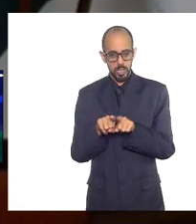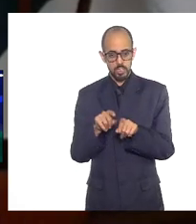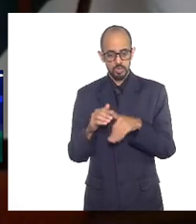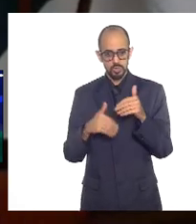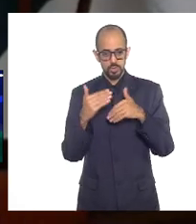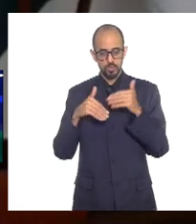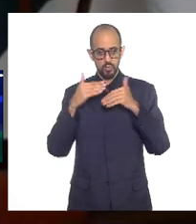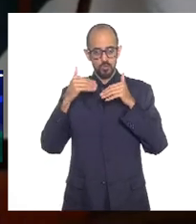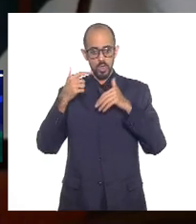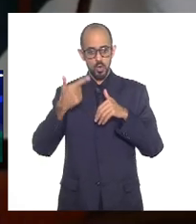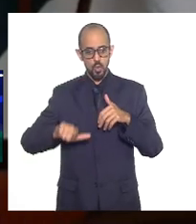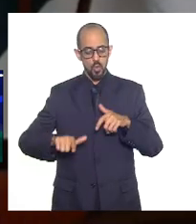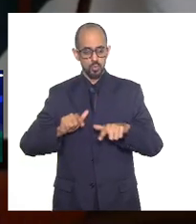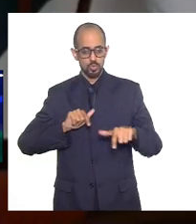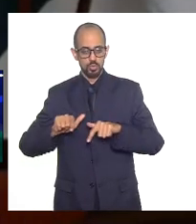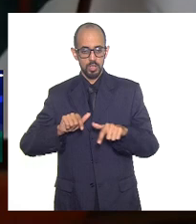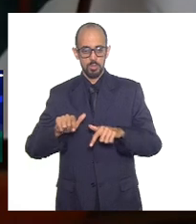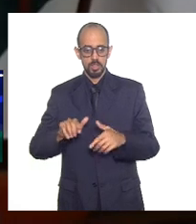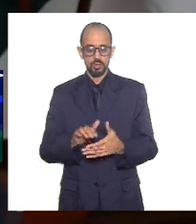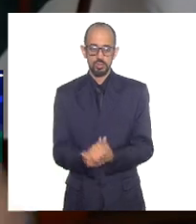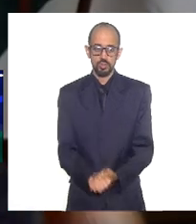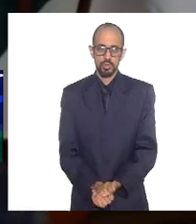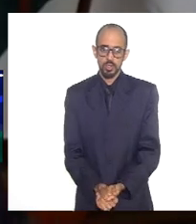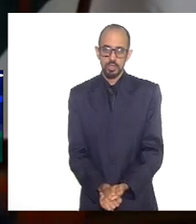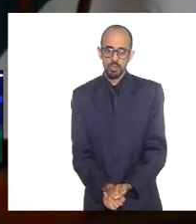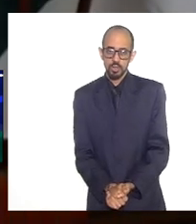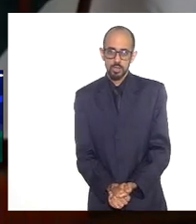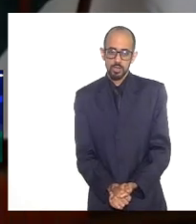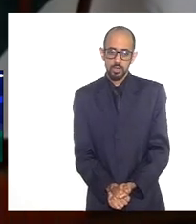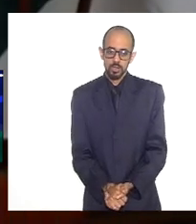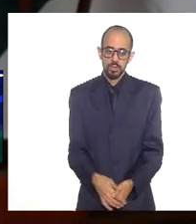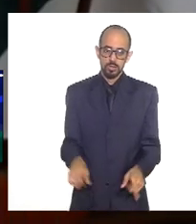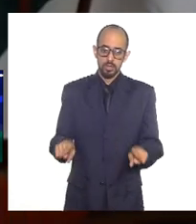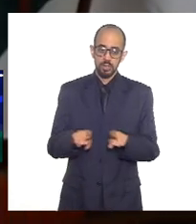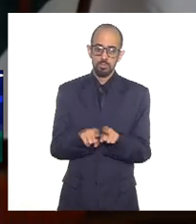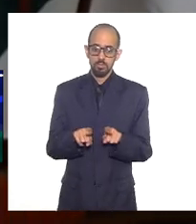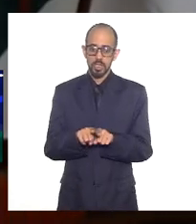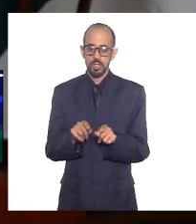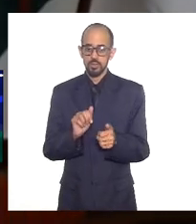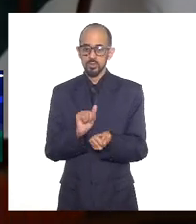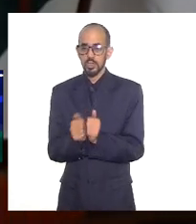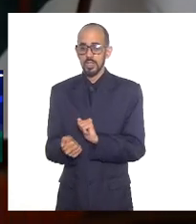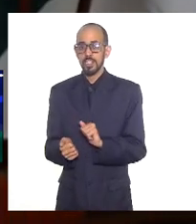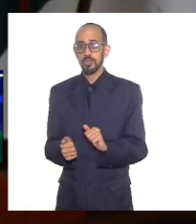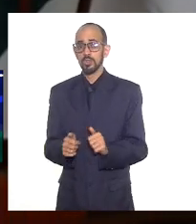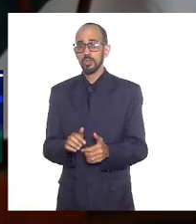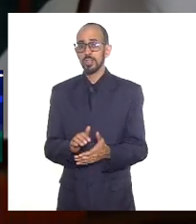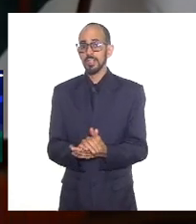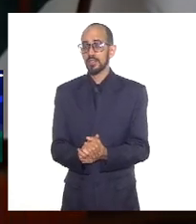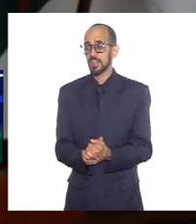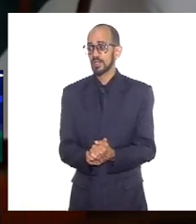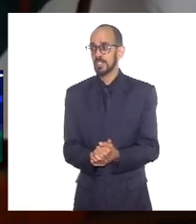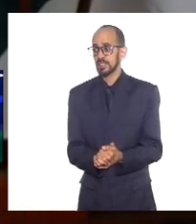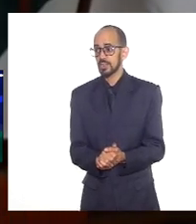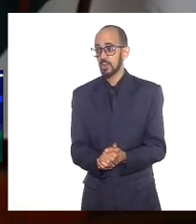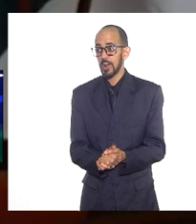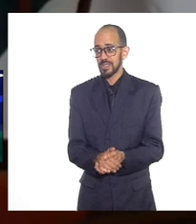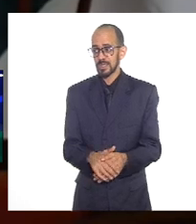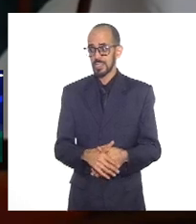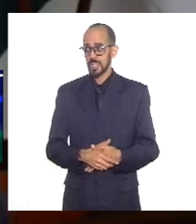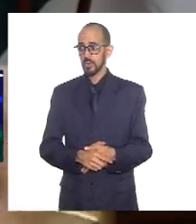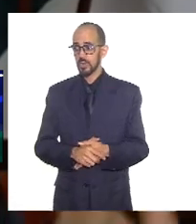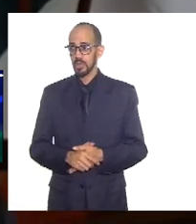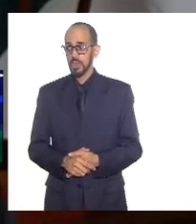desenvolver outras atividades, inclusive o esporte. Então, vamos parar com esse negócio.